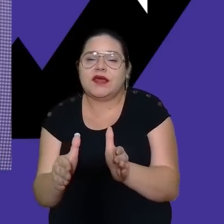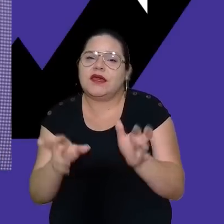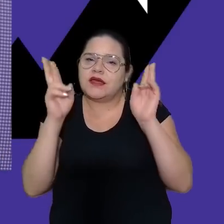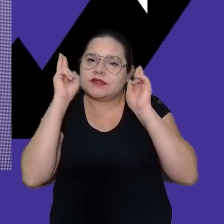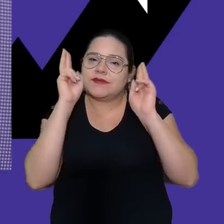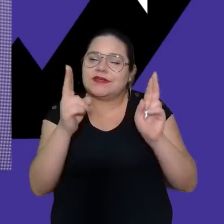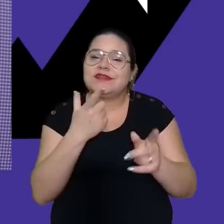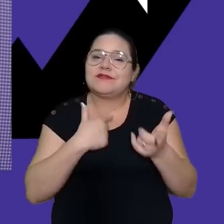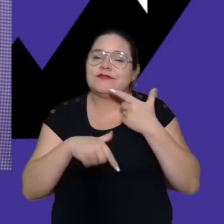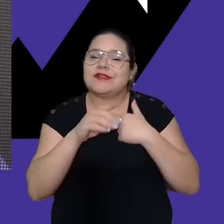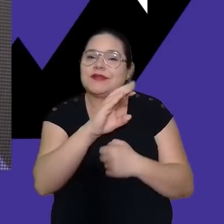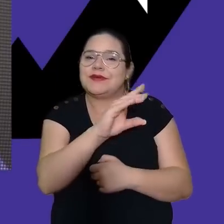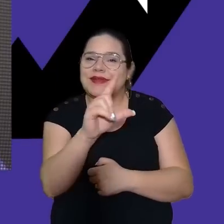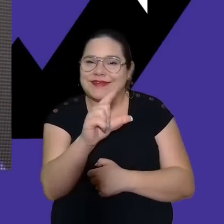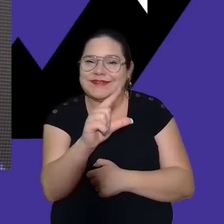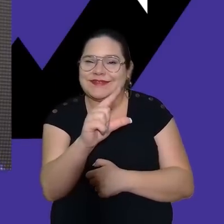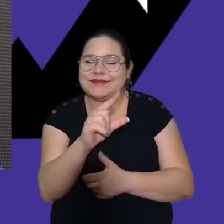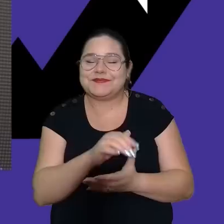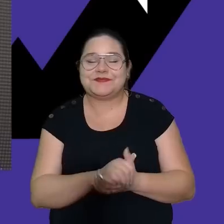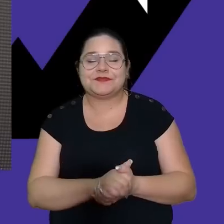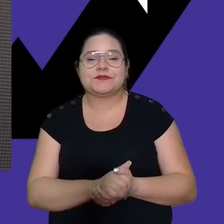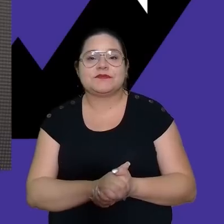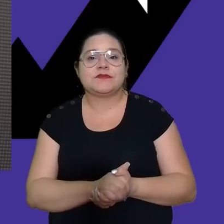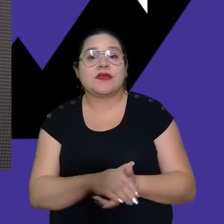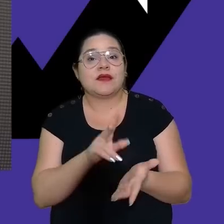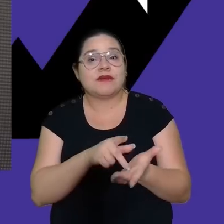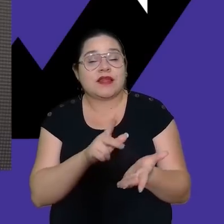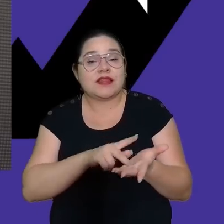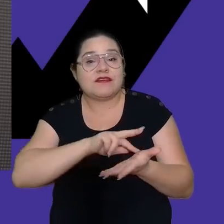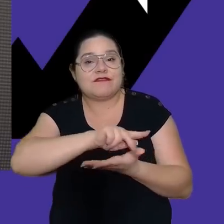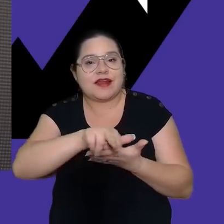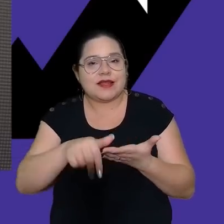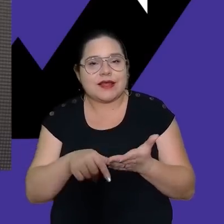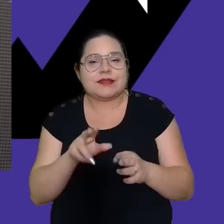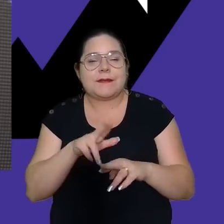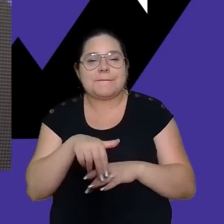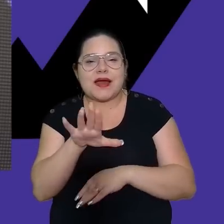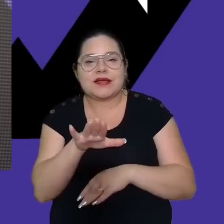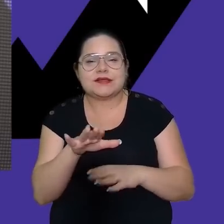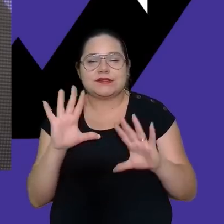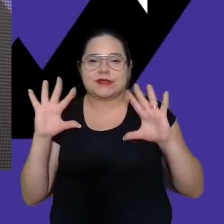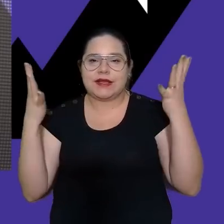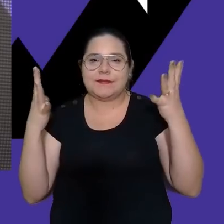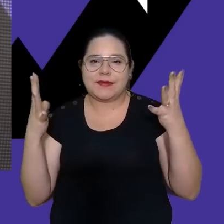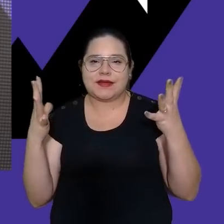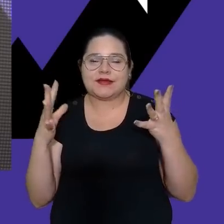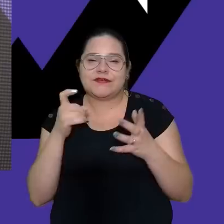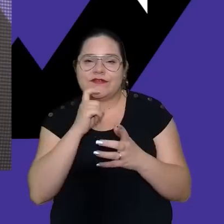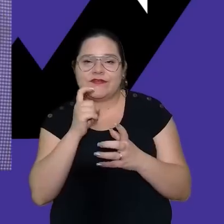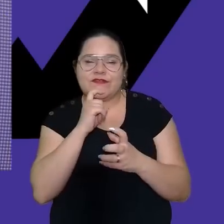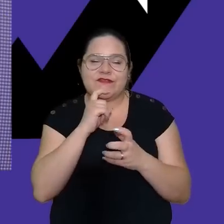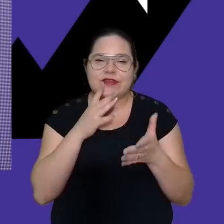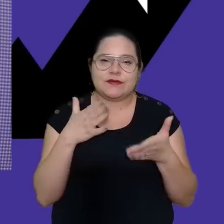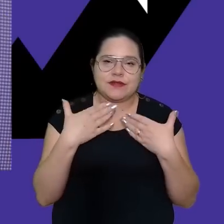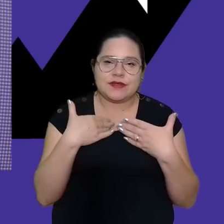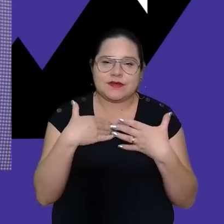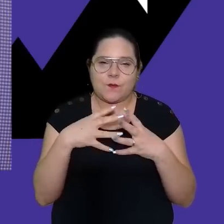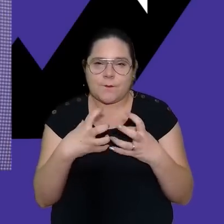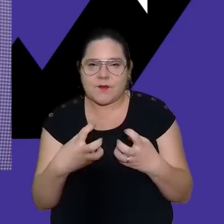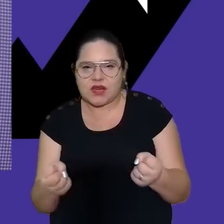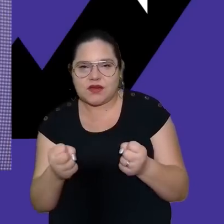Vem, inclusive, pesquisando variedades mais resistentes a condições de clima extremas, não? As secas, por exemplo.